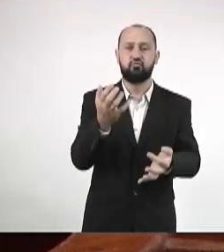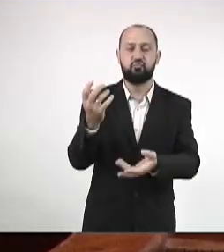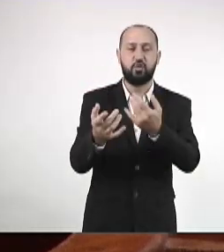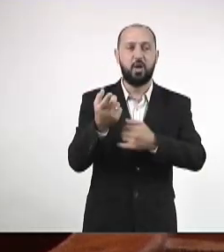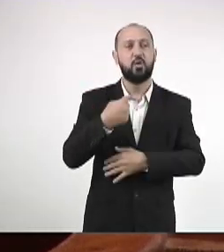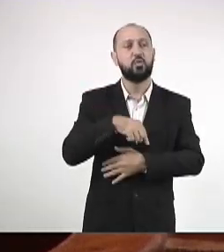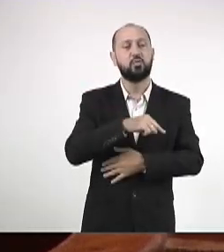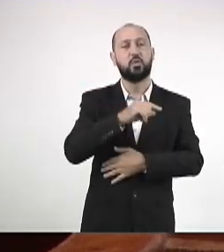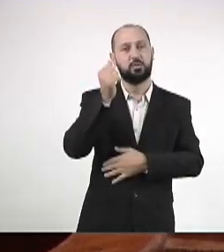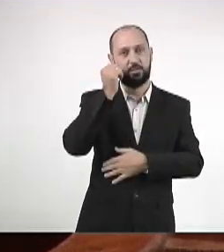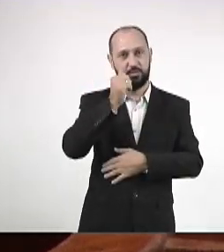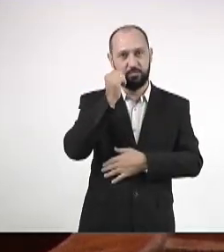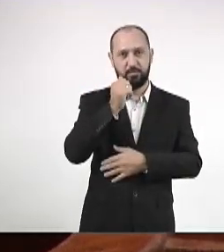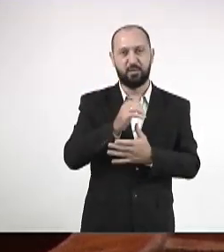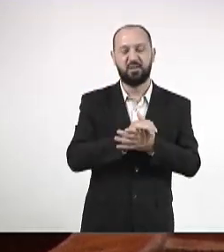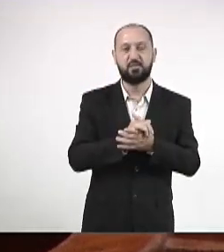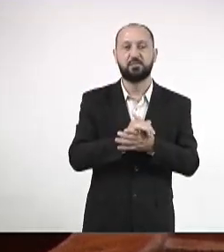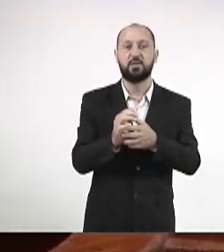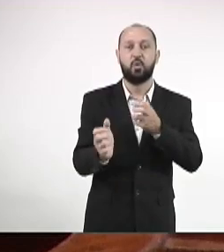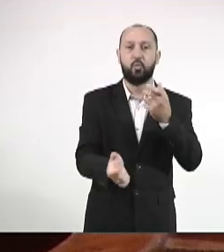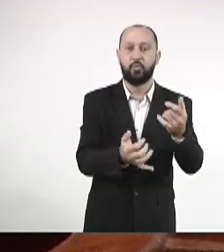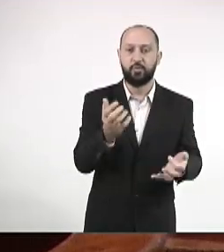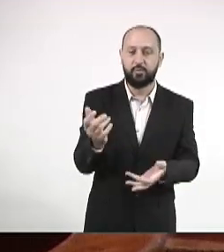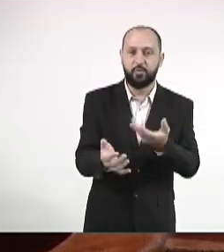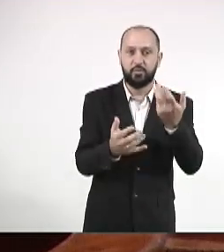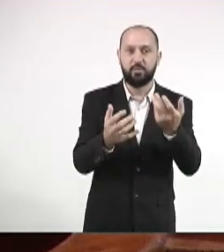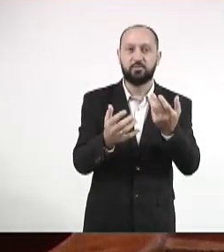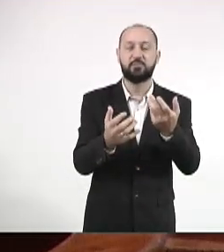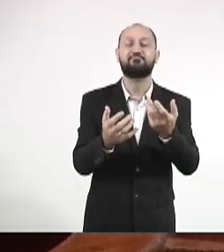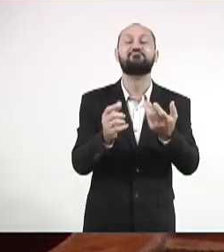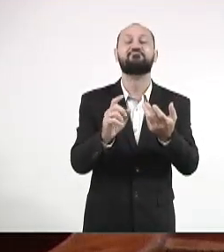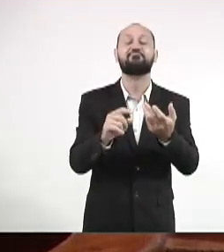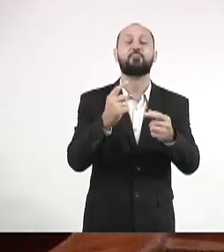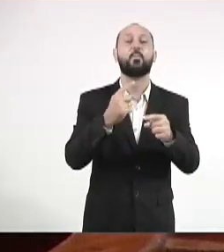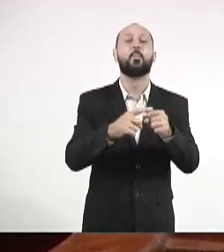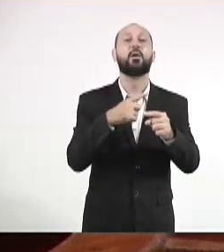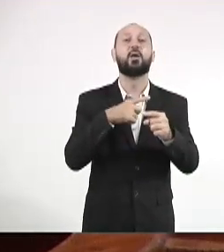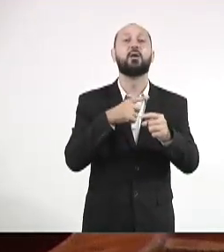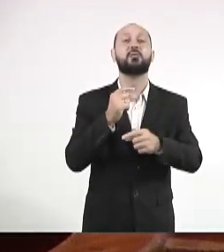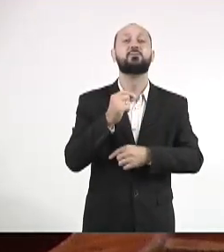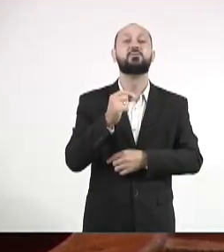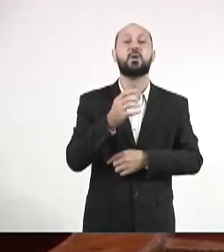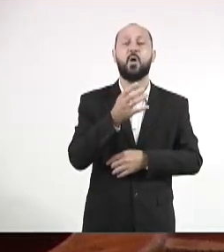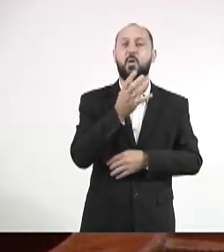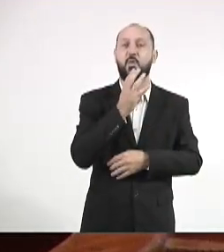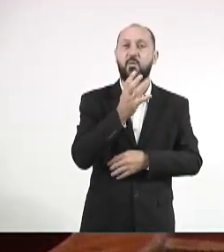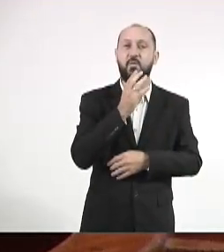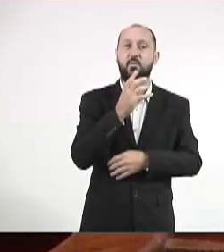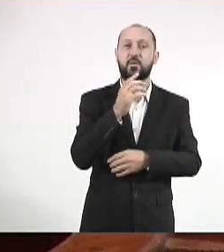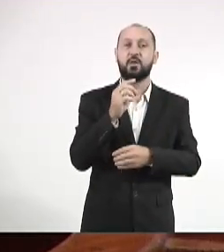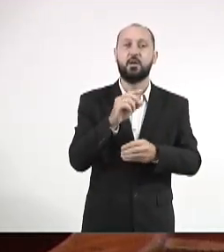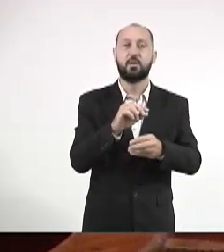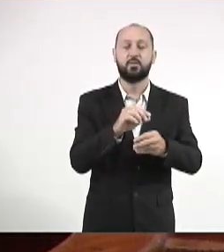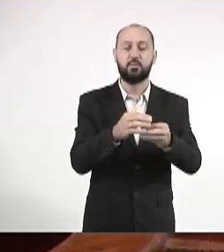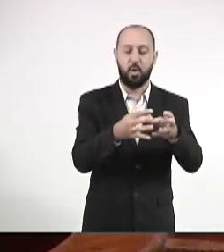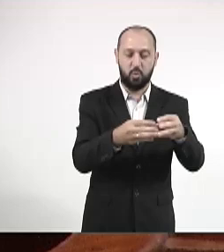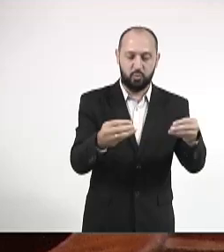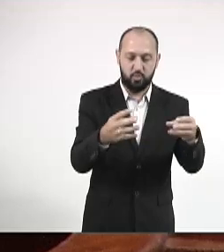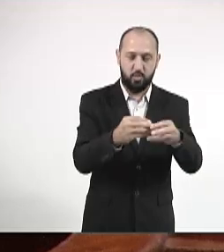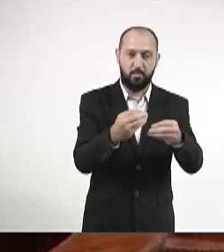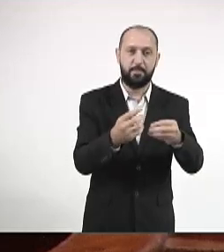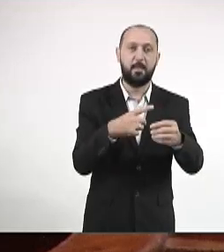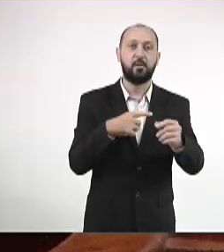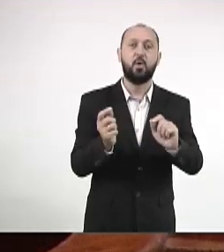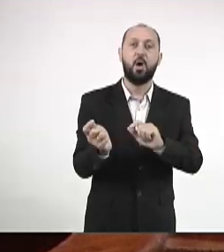éramos nós, as mulheres, queimadas em fogueiras, porque tínhamos o conhecimento das ervas, porque tínhamos